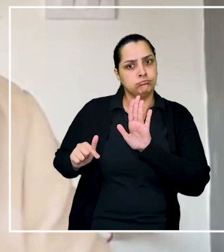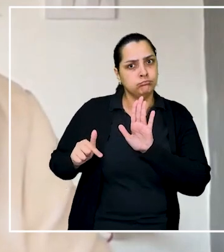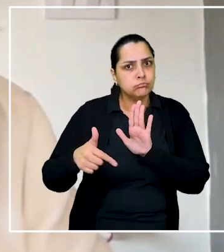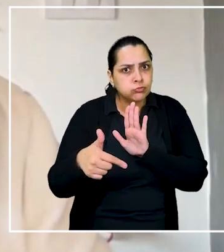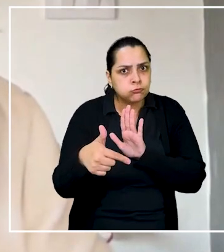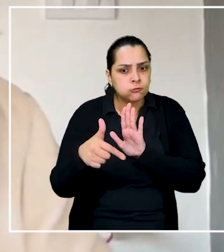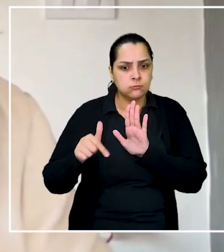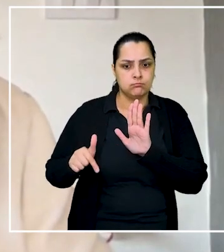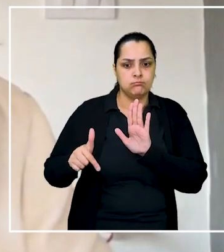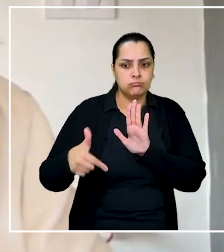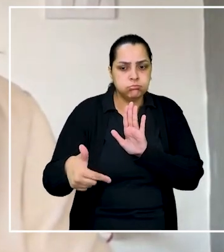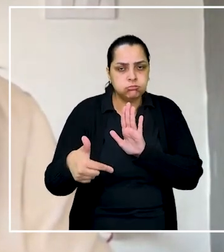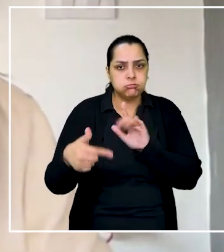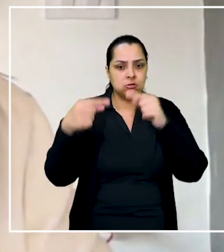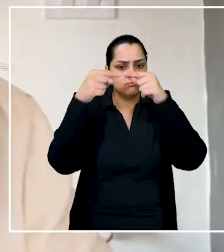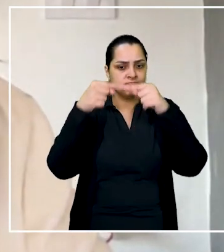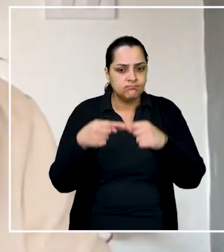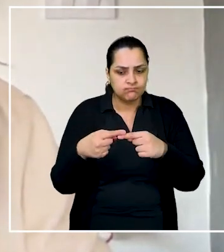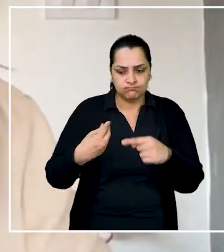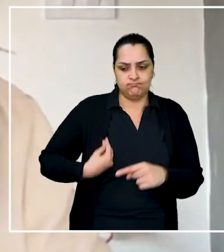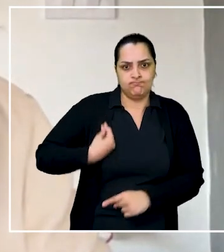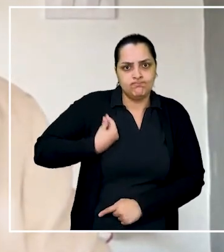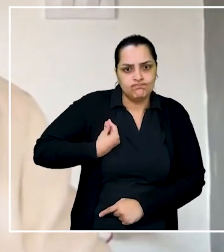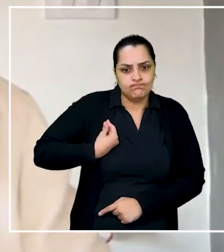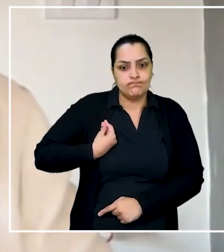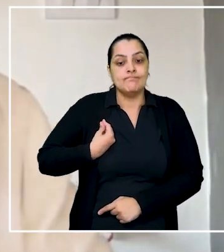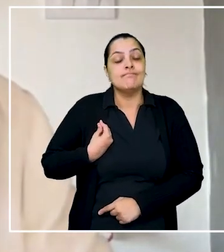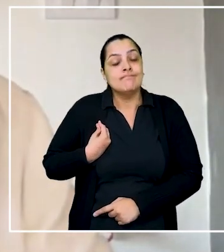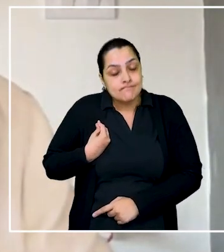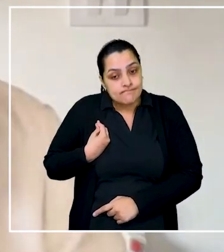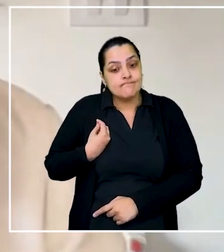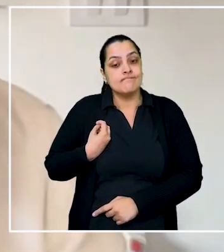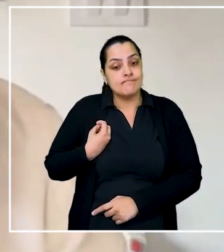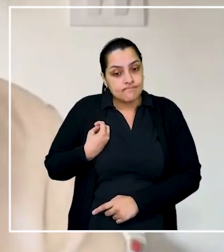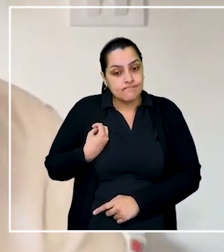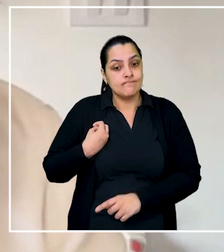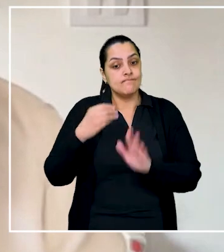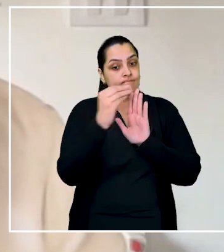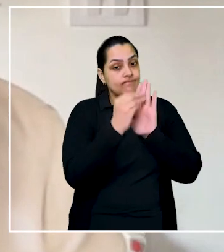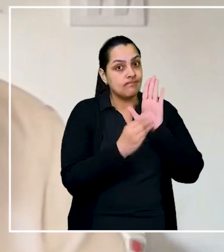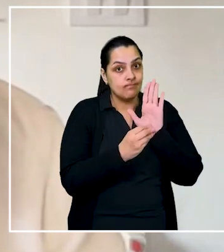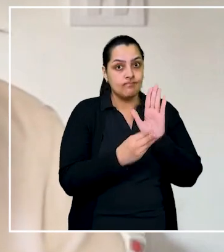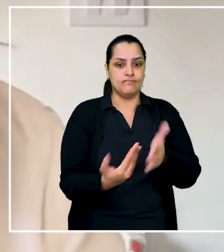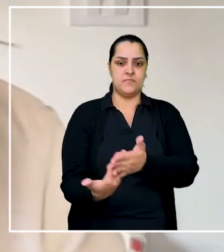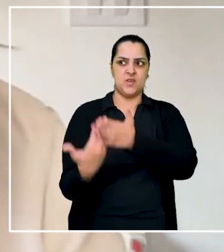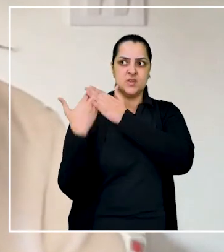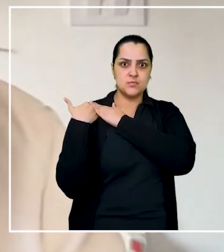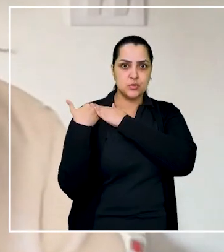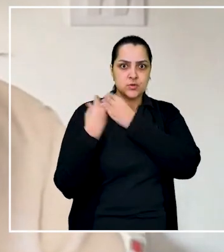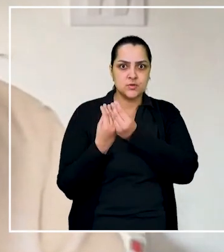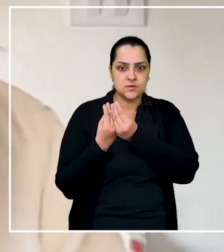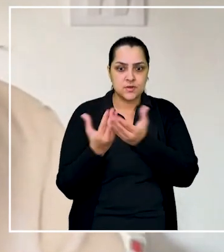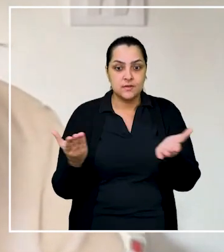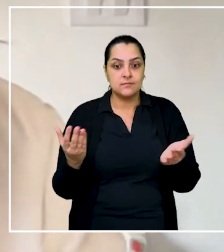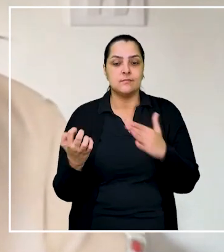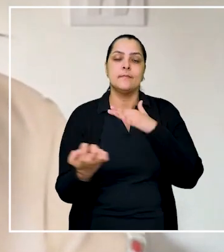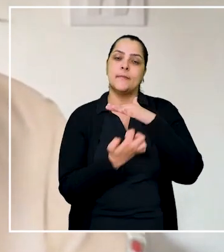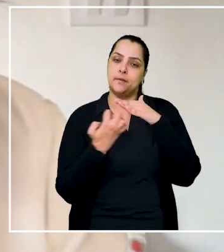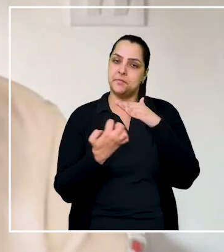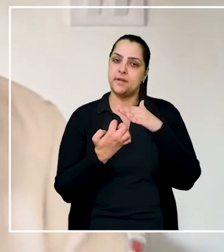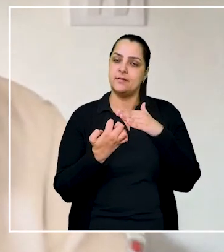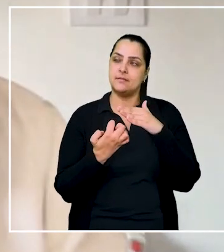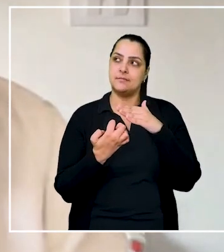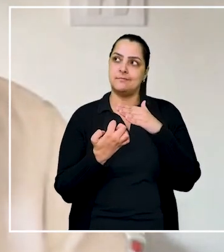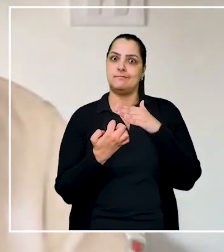e atua de maneira condizente, presente, realmente trazendo para a agenda de responsabilização,